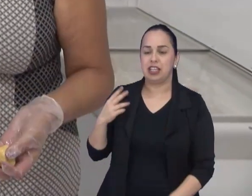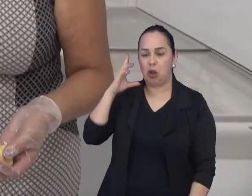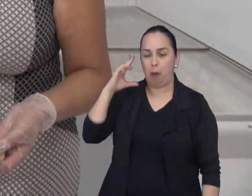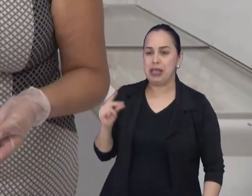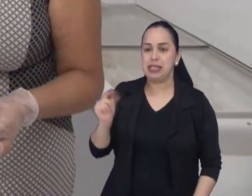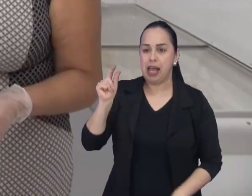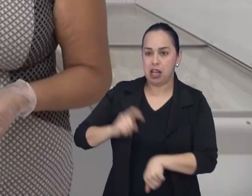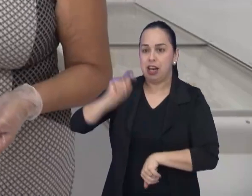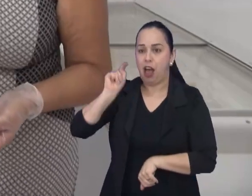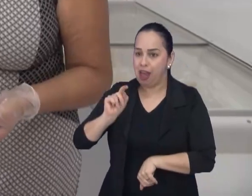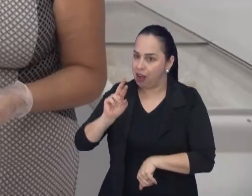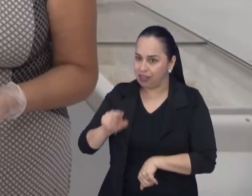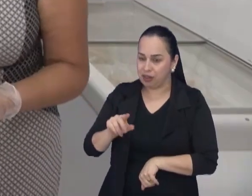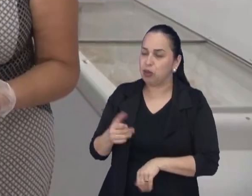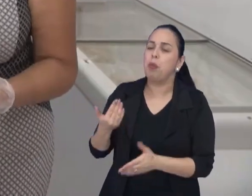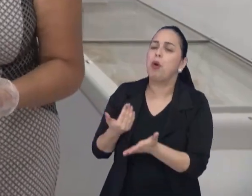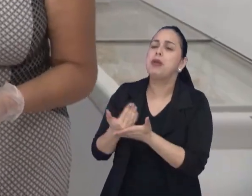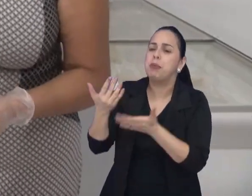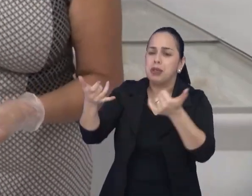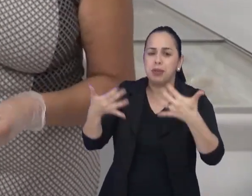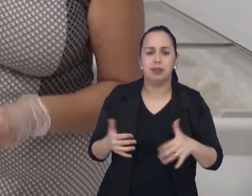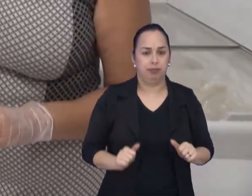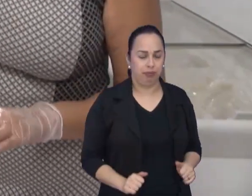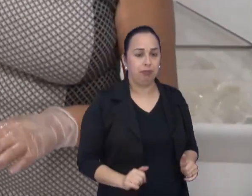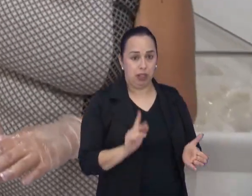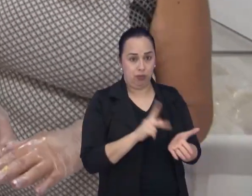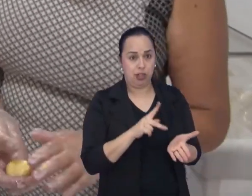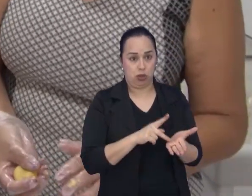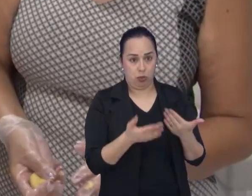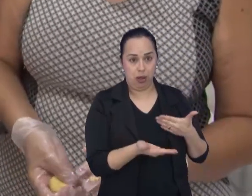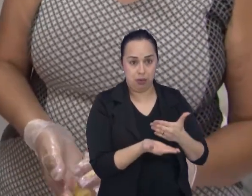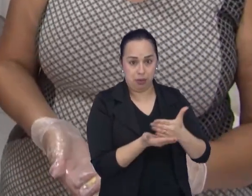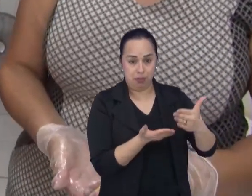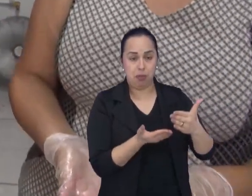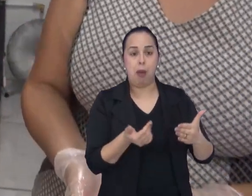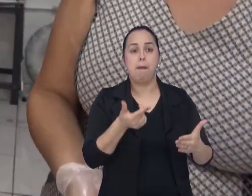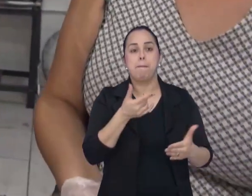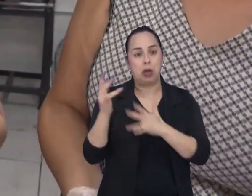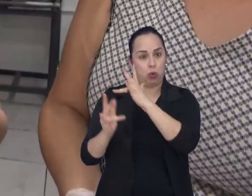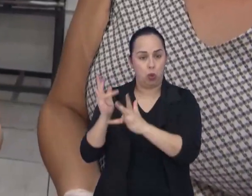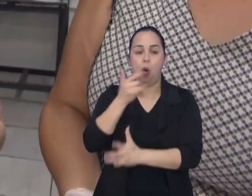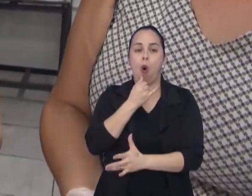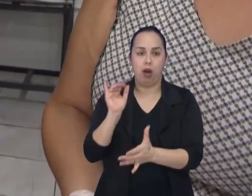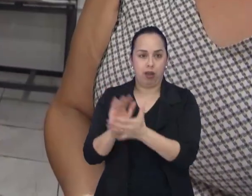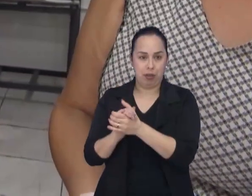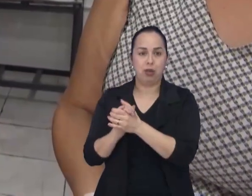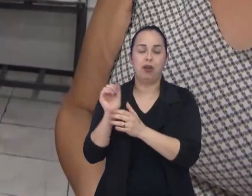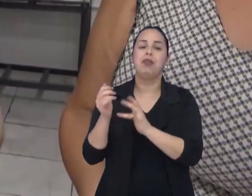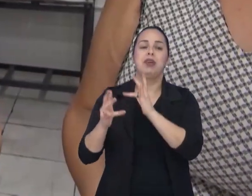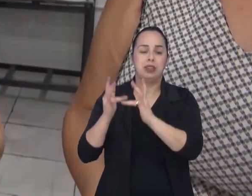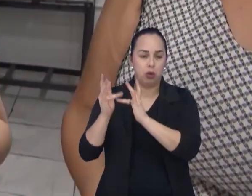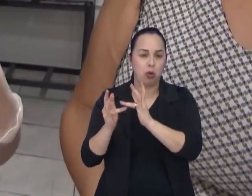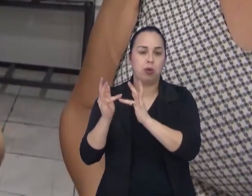para o dia, né? Como que foi o começo de tudo? Quando começou, o meu noivo começou, né? Que ele é meu sócio